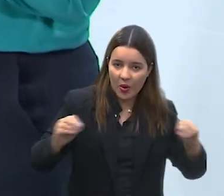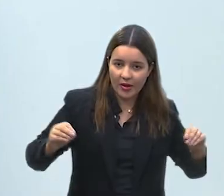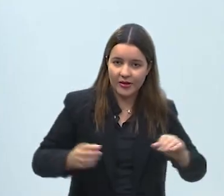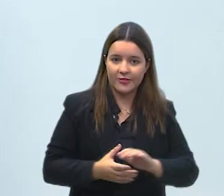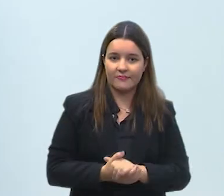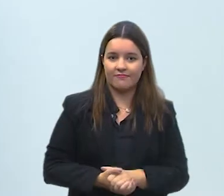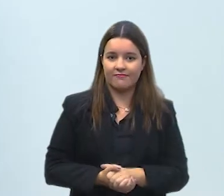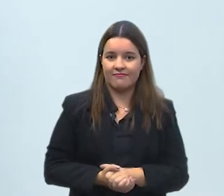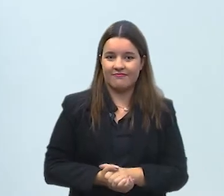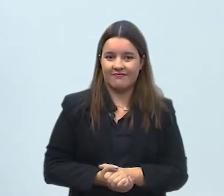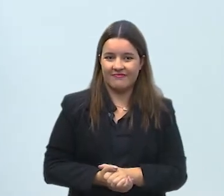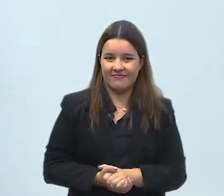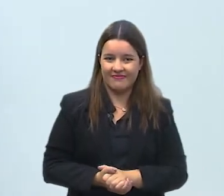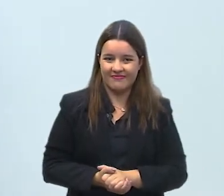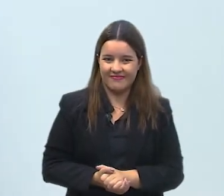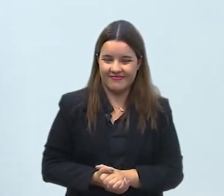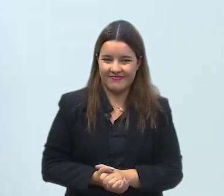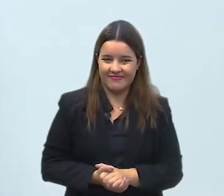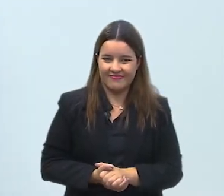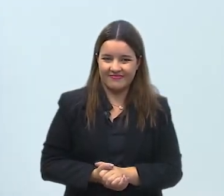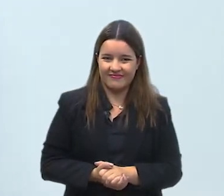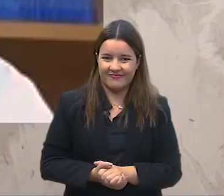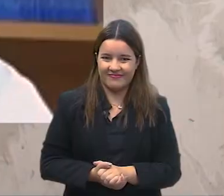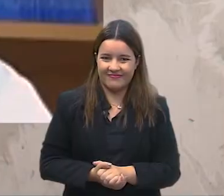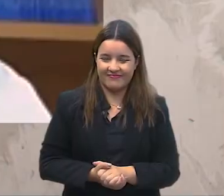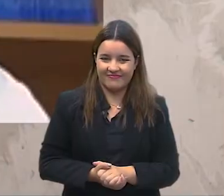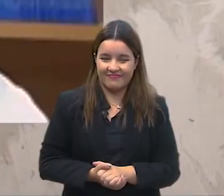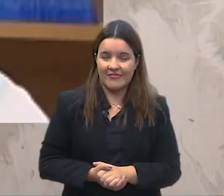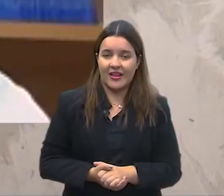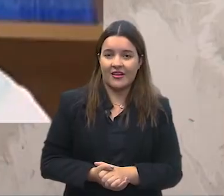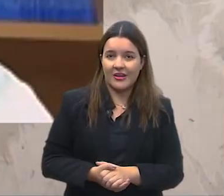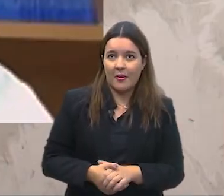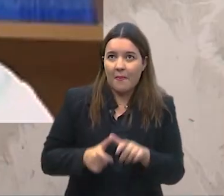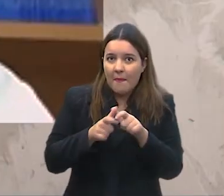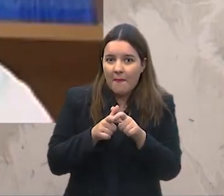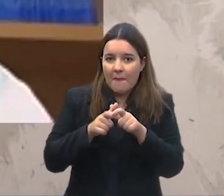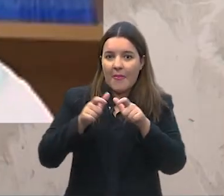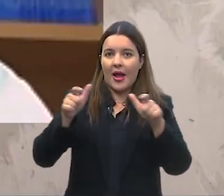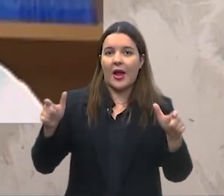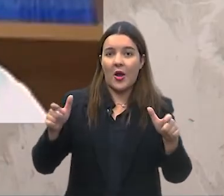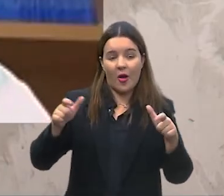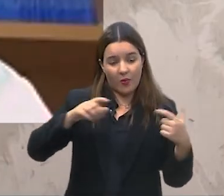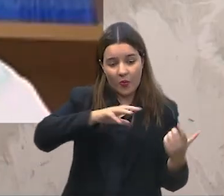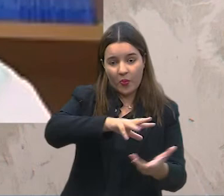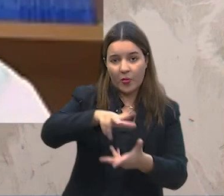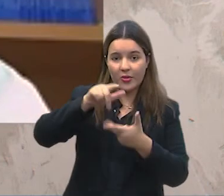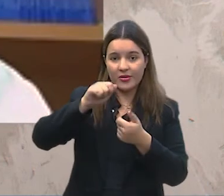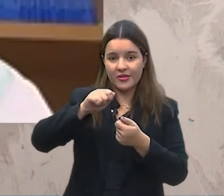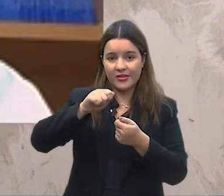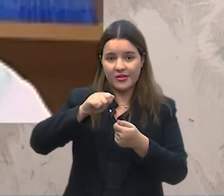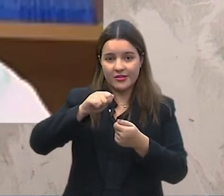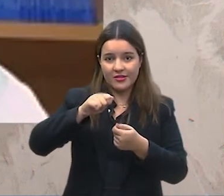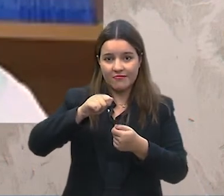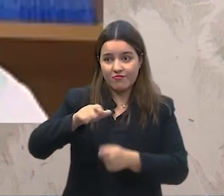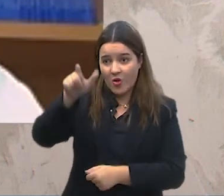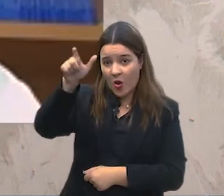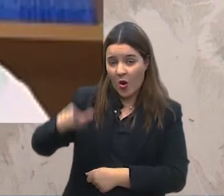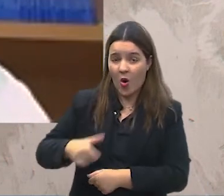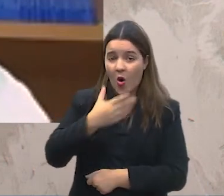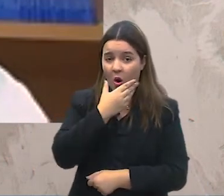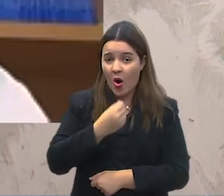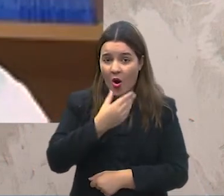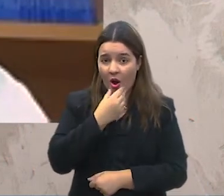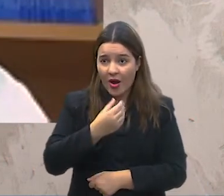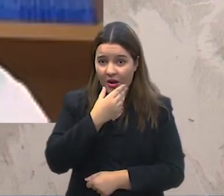Ô, doutor... Pois mas... Veja, é cada vez maior no mundo inteiro o número de indivíduos que